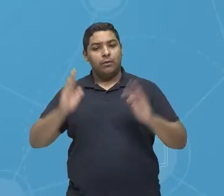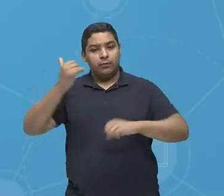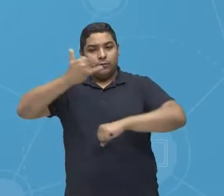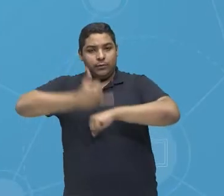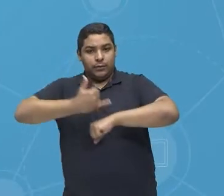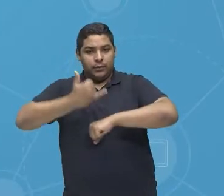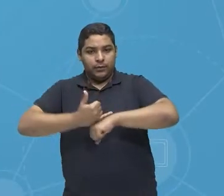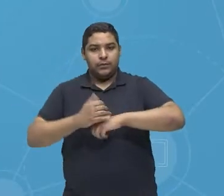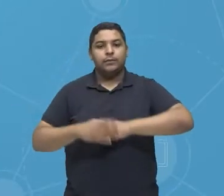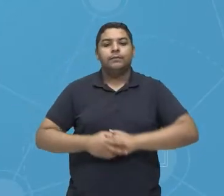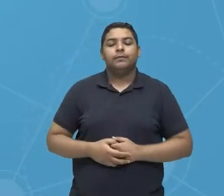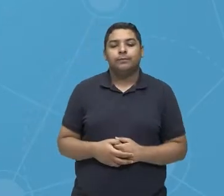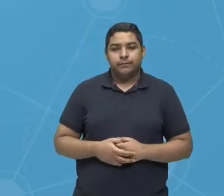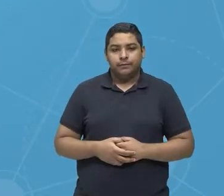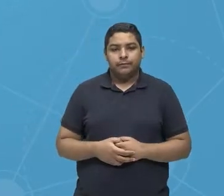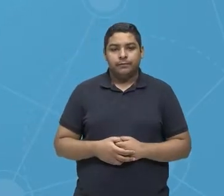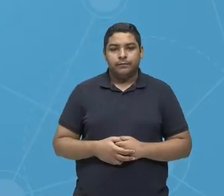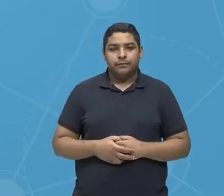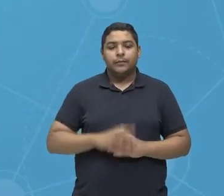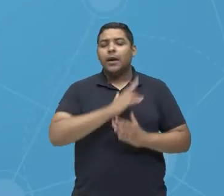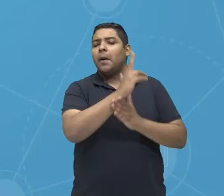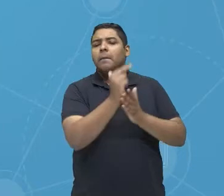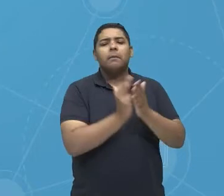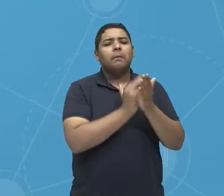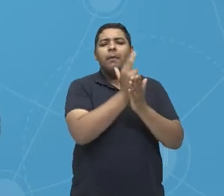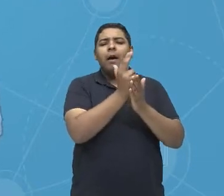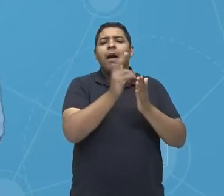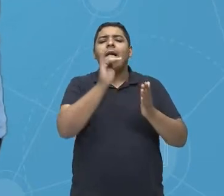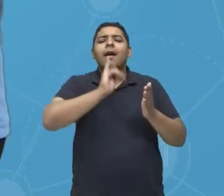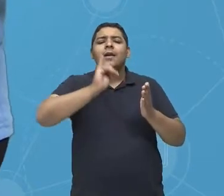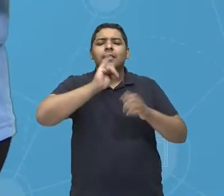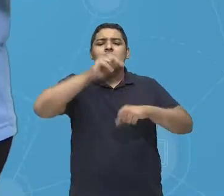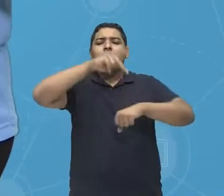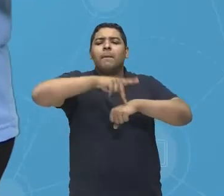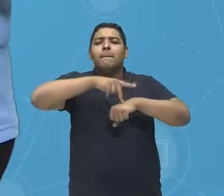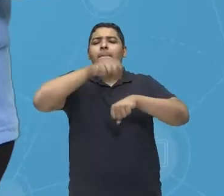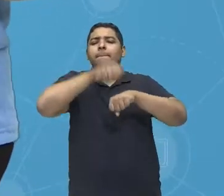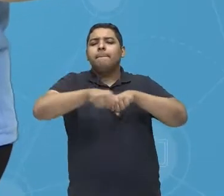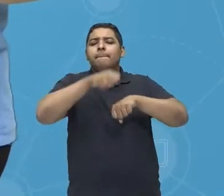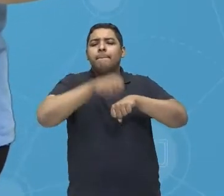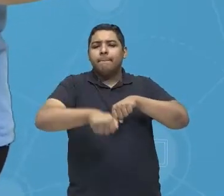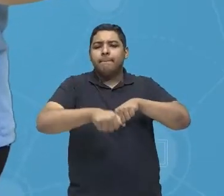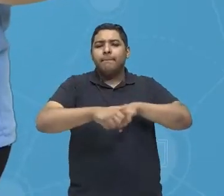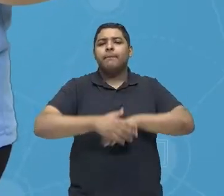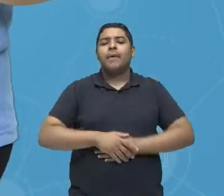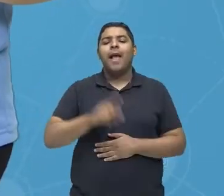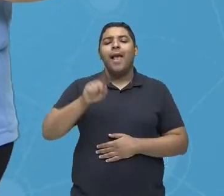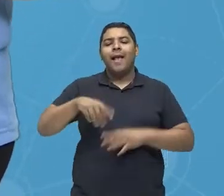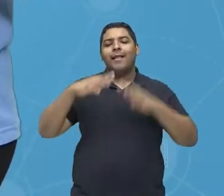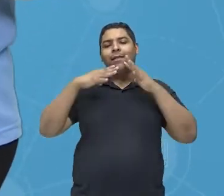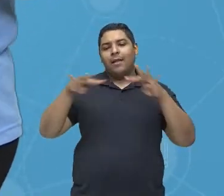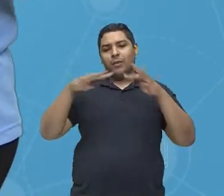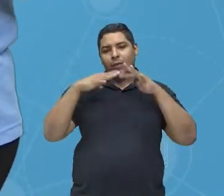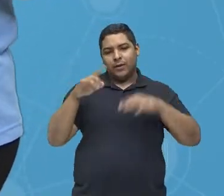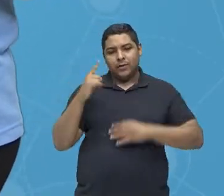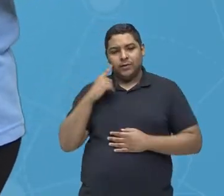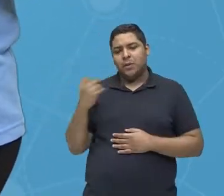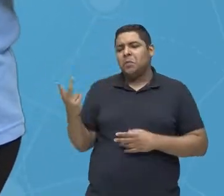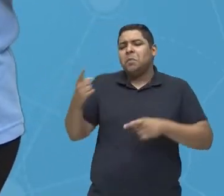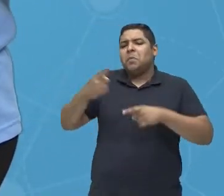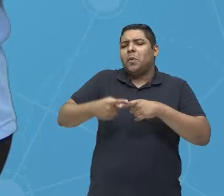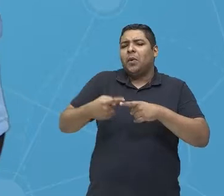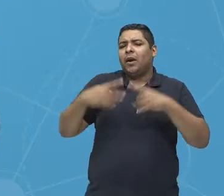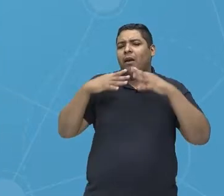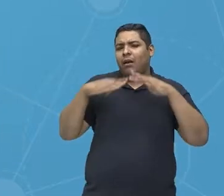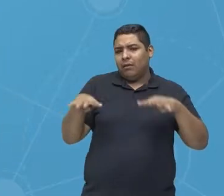aqui exemplos dessas pinturas do Paleolítico, que eram chamadas de pinturas naturalistas. Por que naturalistas?